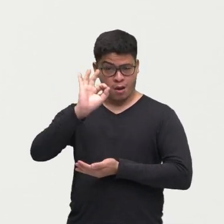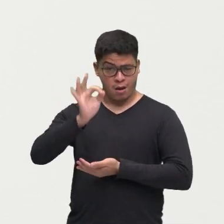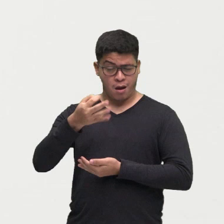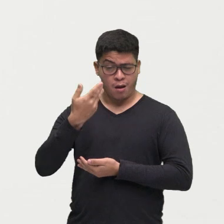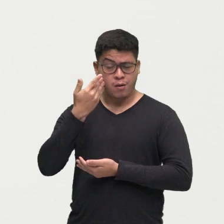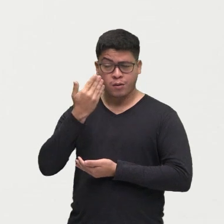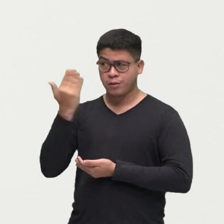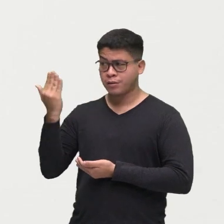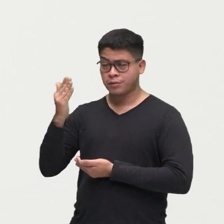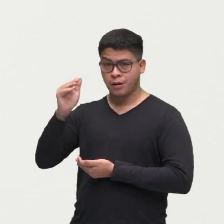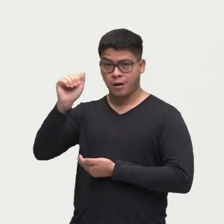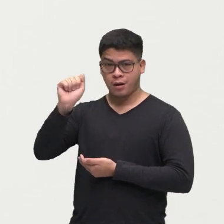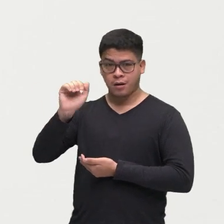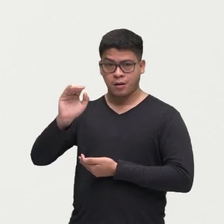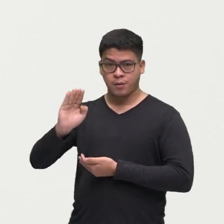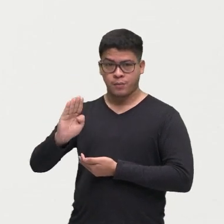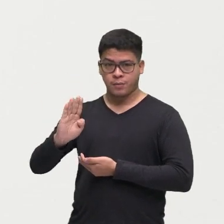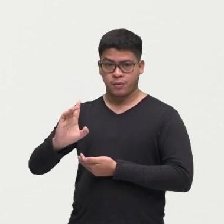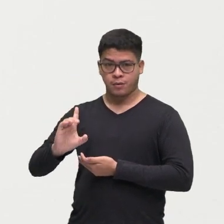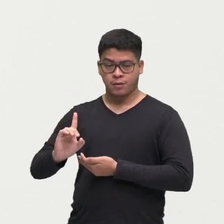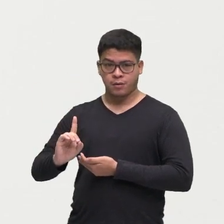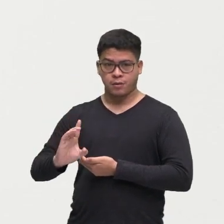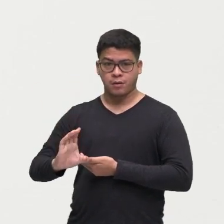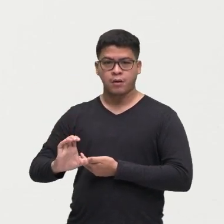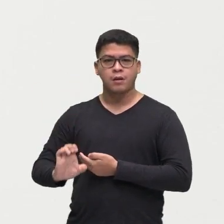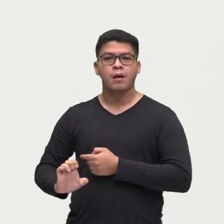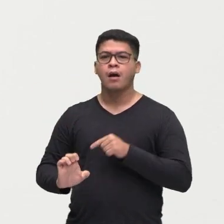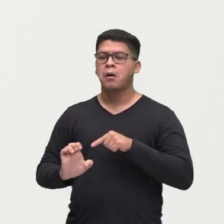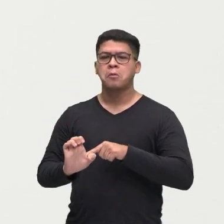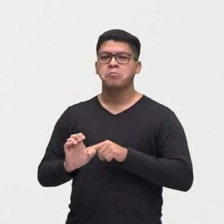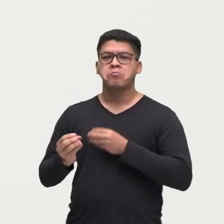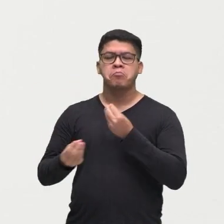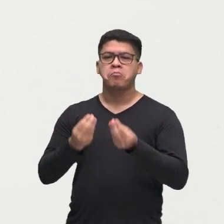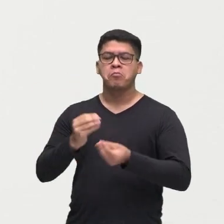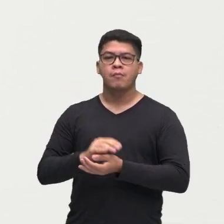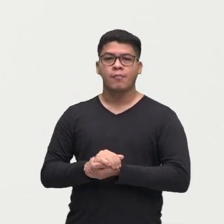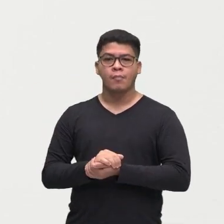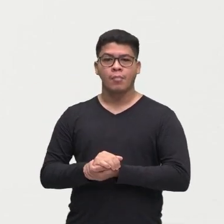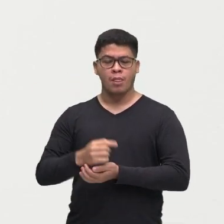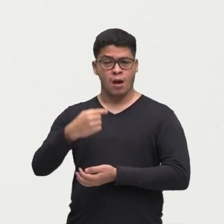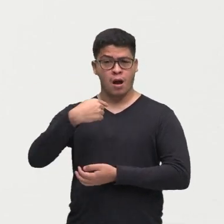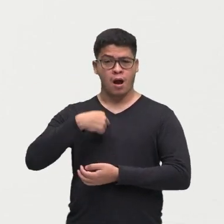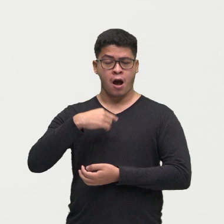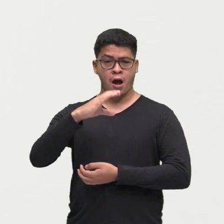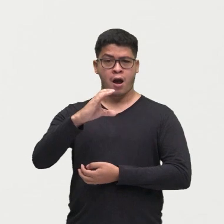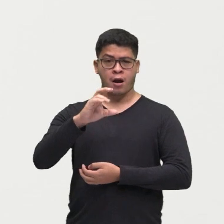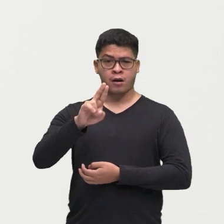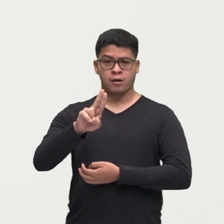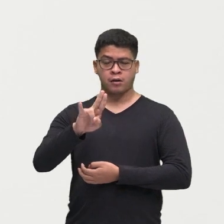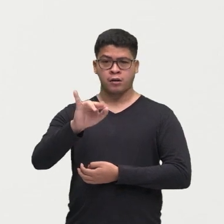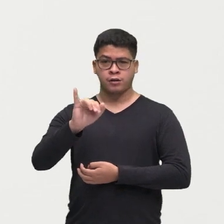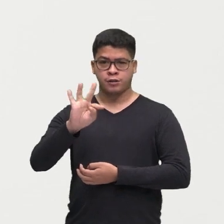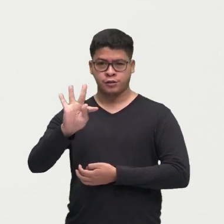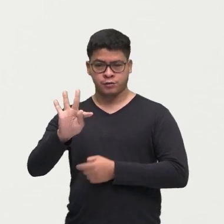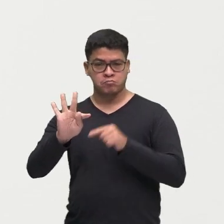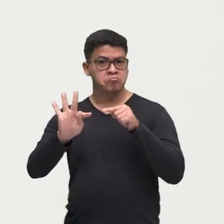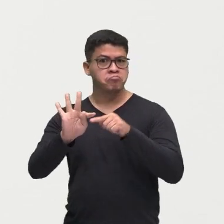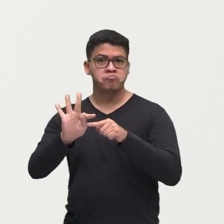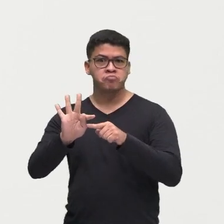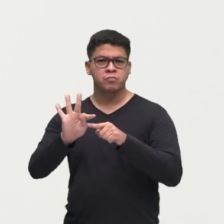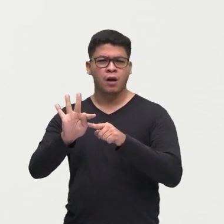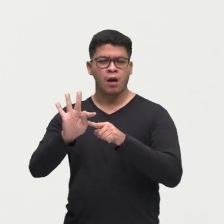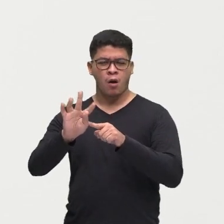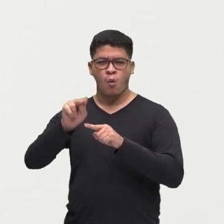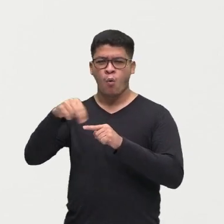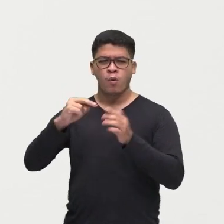E a frase é I cut, espaço. Então, o que eu completaria? Qual o pronome reflexivo